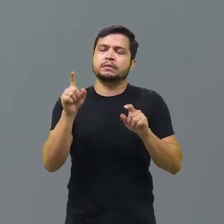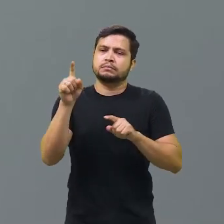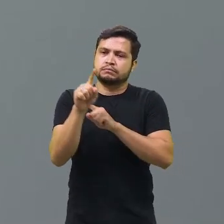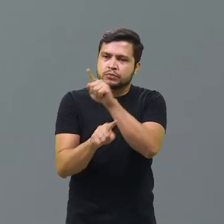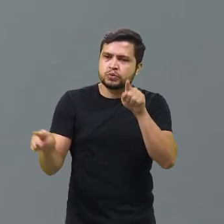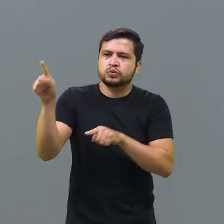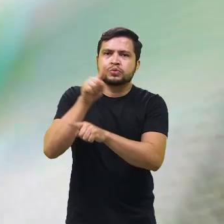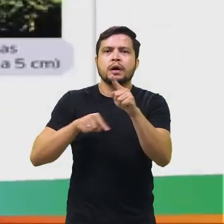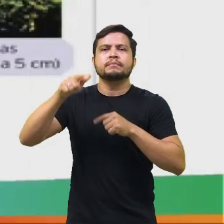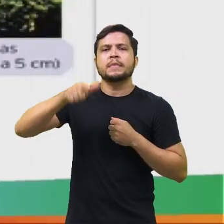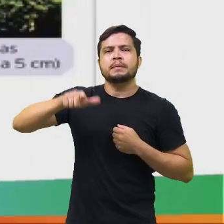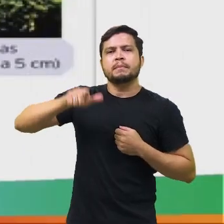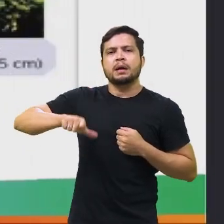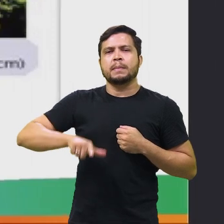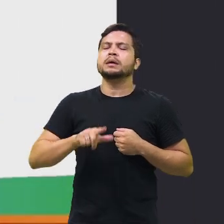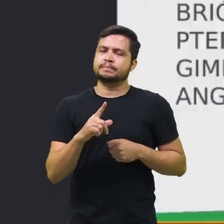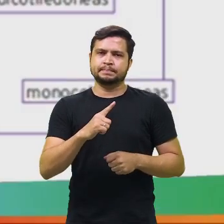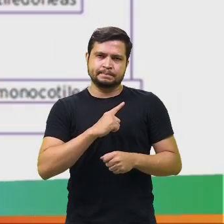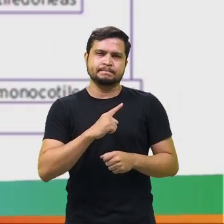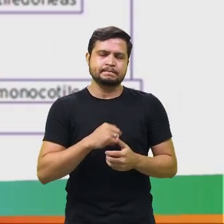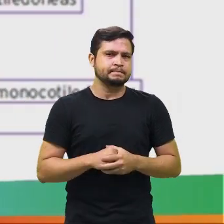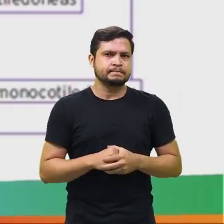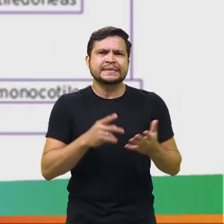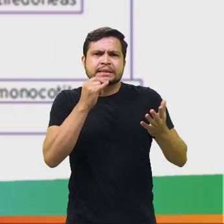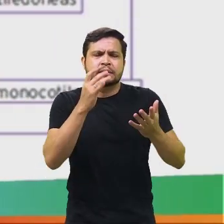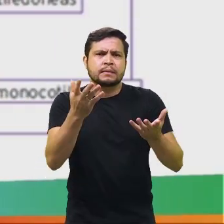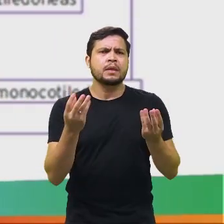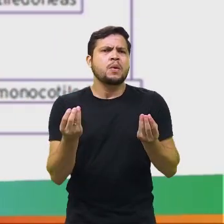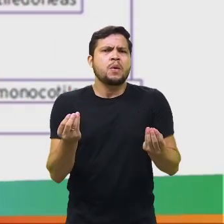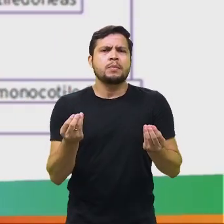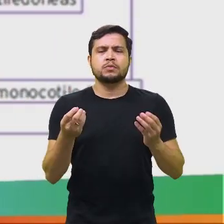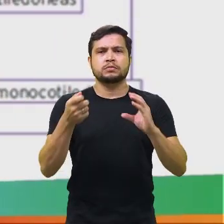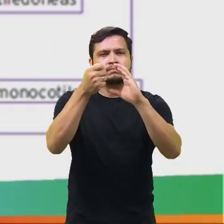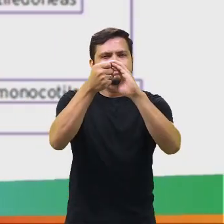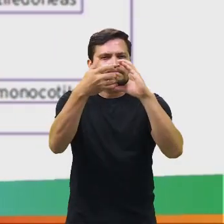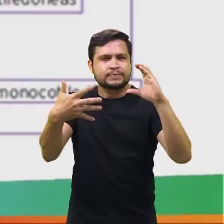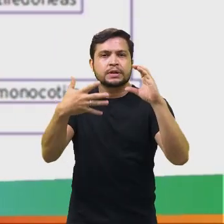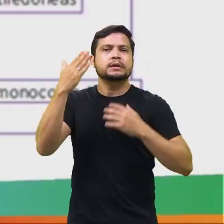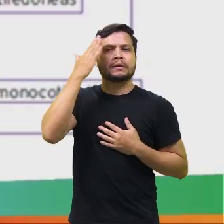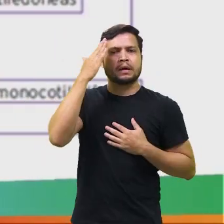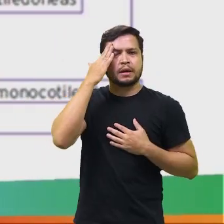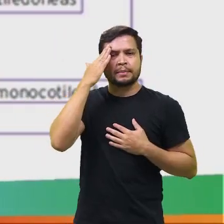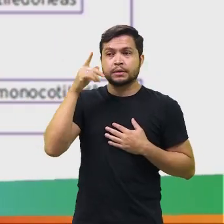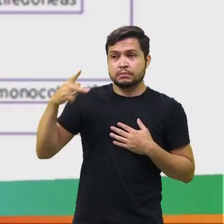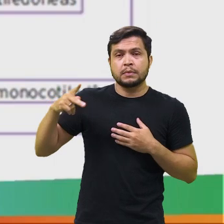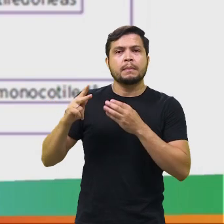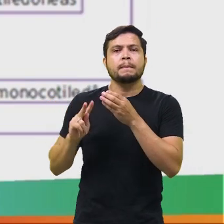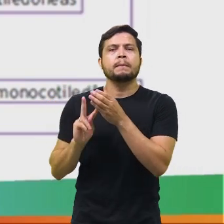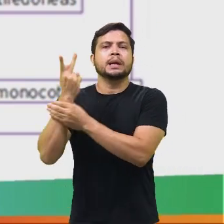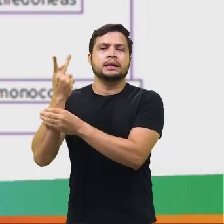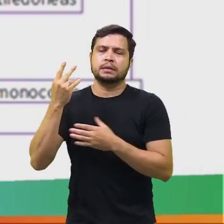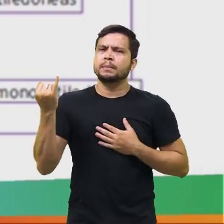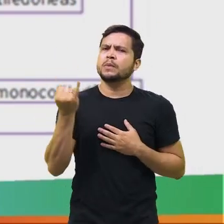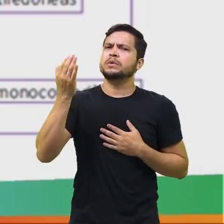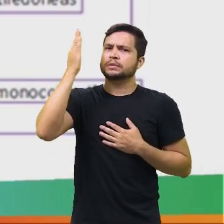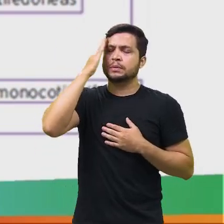né? E a gente tem, pessoal, como é que essas plantas são classificadas, que é importantíssimo, né? O Enem, nos